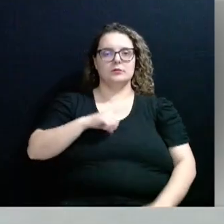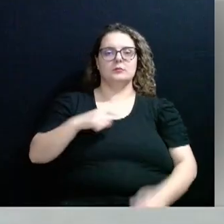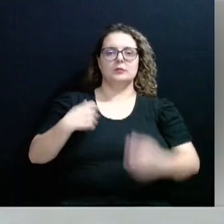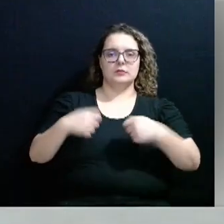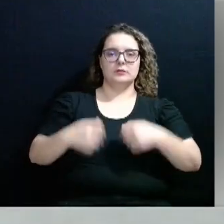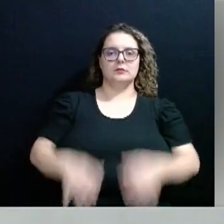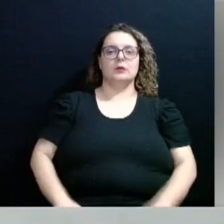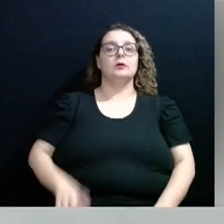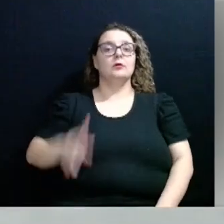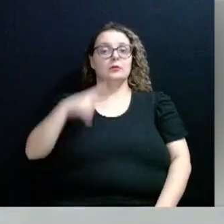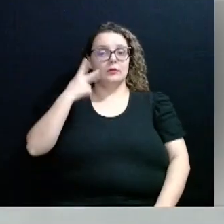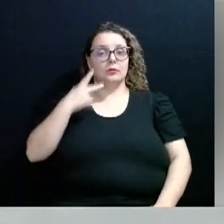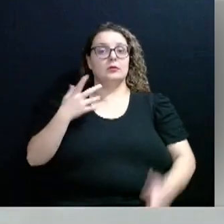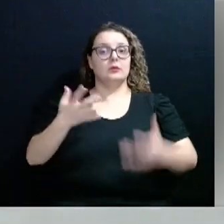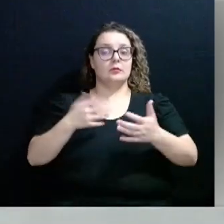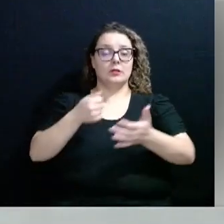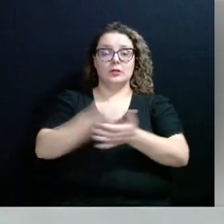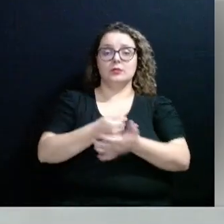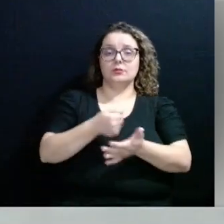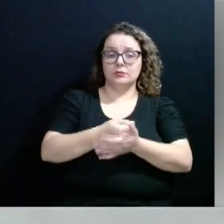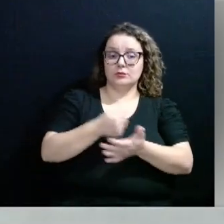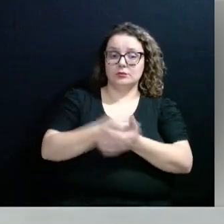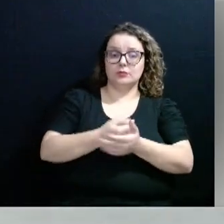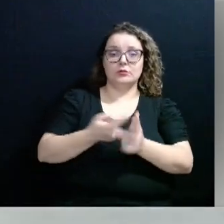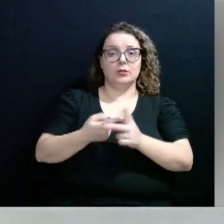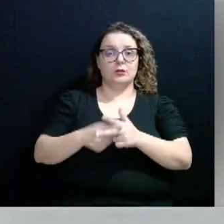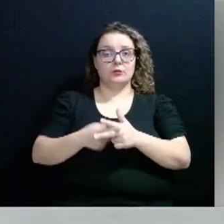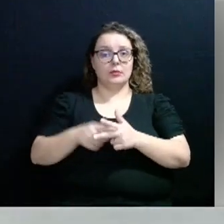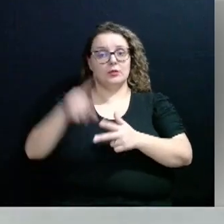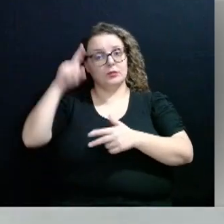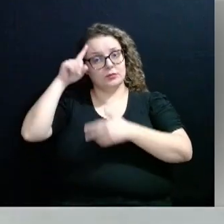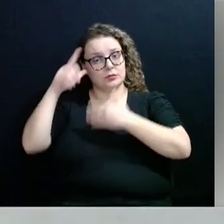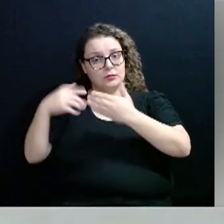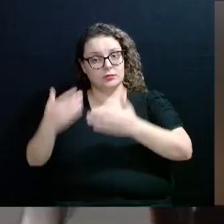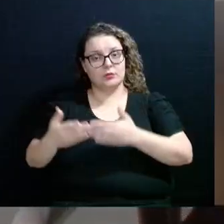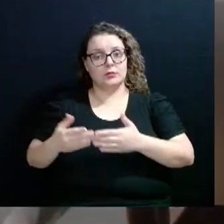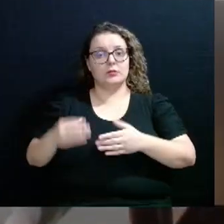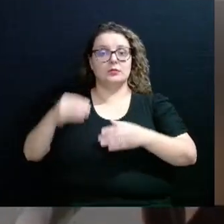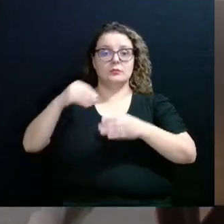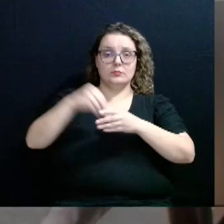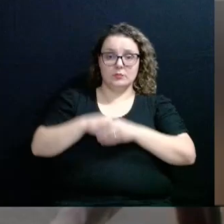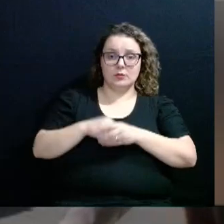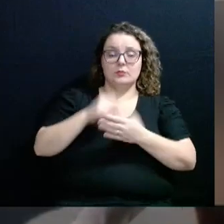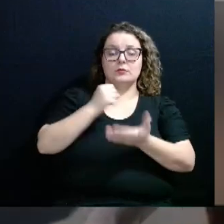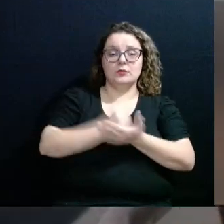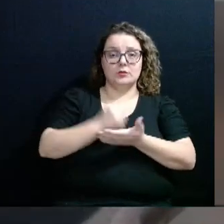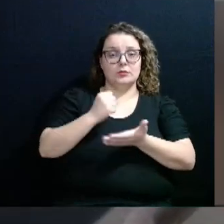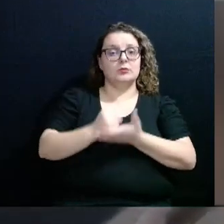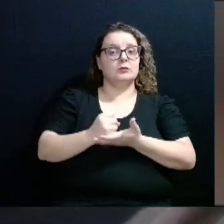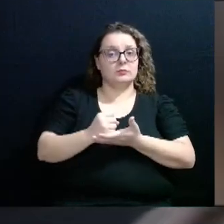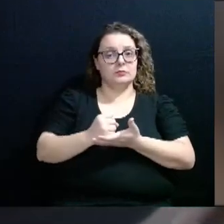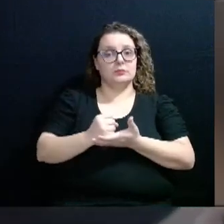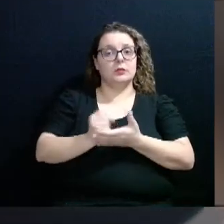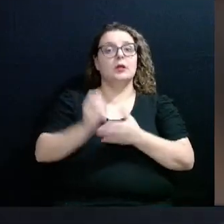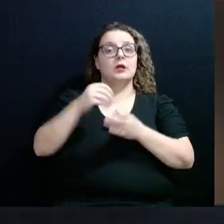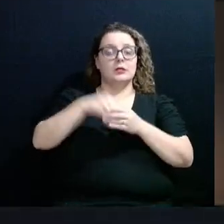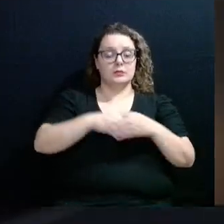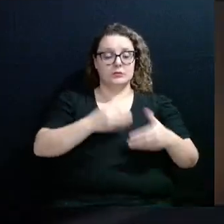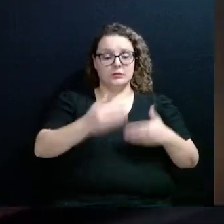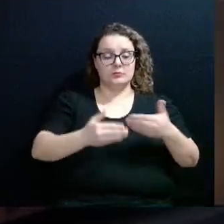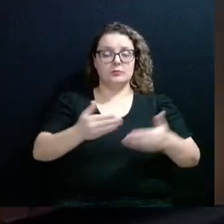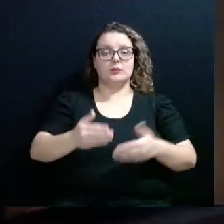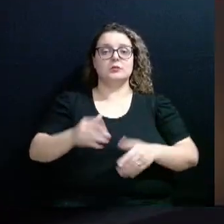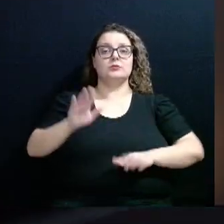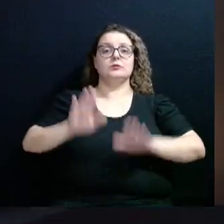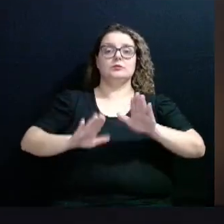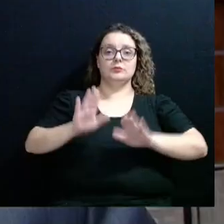que a exigência da manutenção diária esteja prevista em contrato, dentro do processo de licitação das